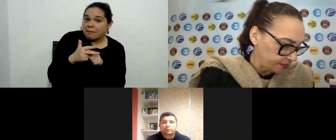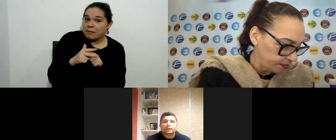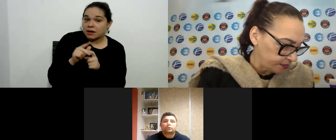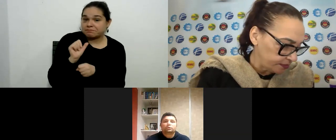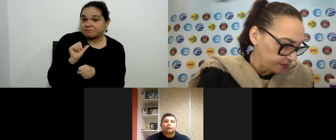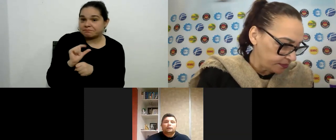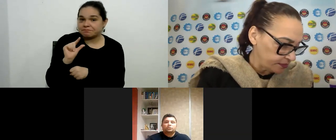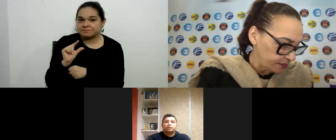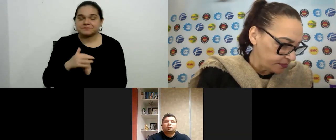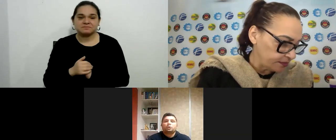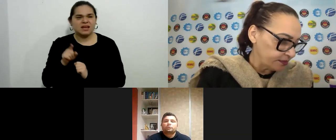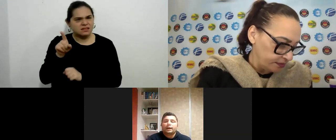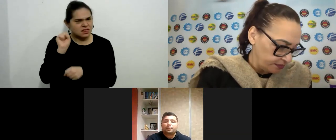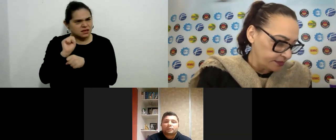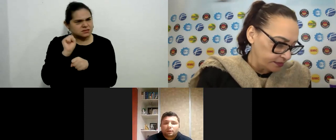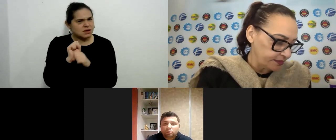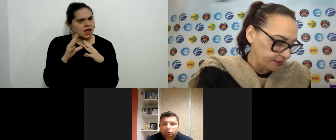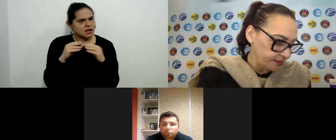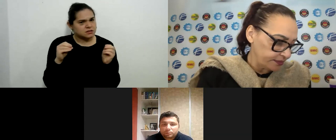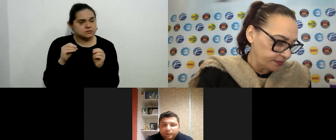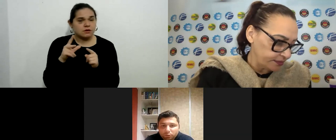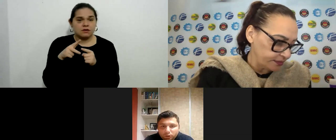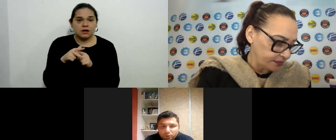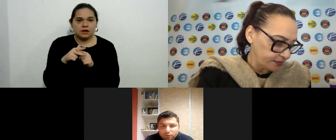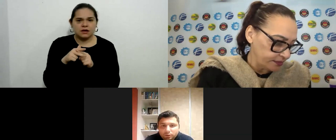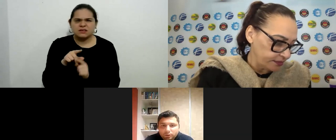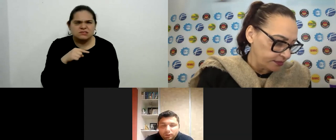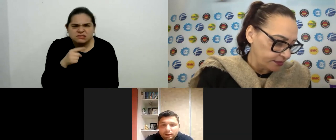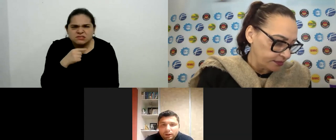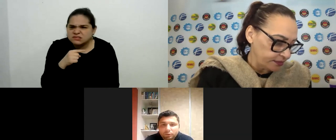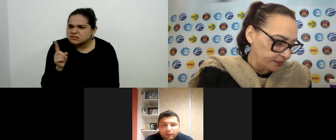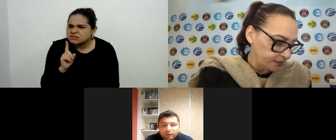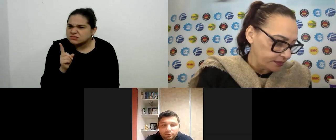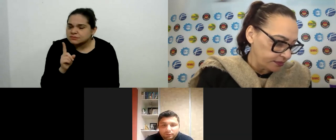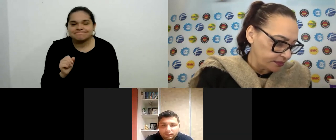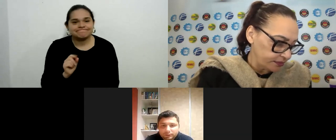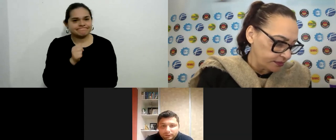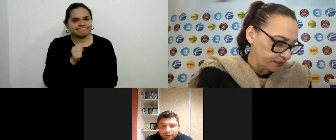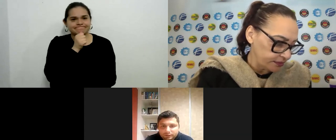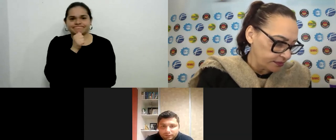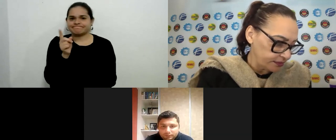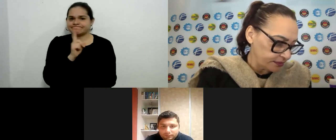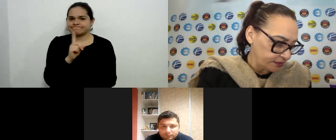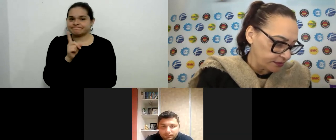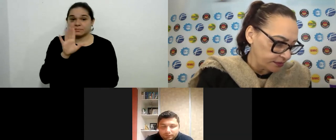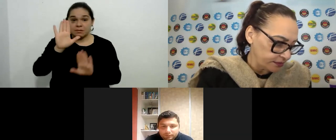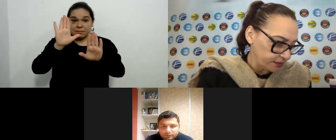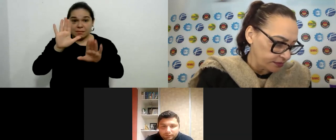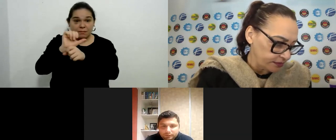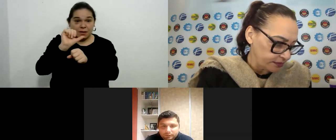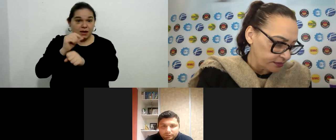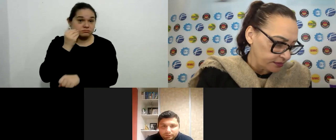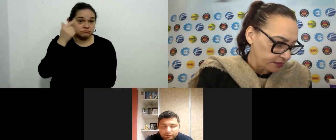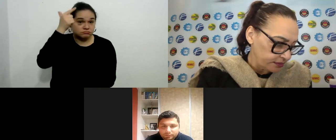Tudo bem, enquanto a Cláudia resolve lá, eu continuo... deu certo? Não, ainda não. Então espera lá, vou de novo.